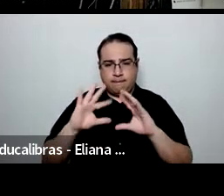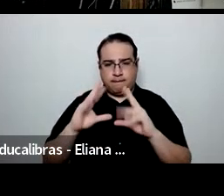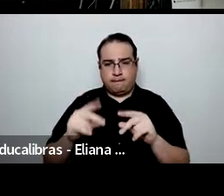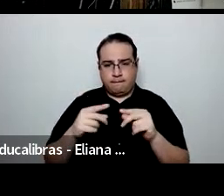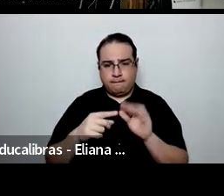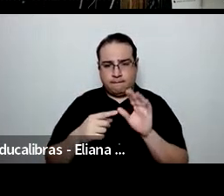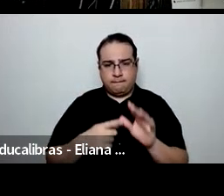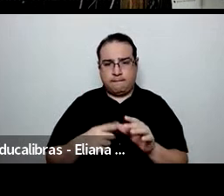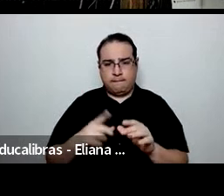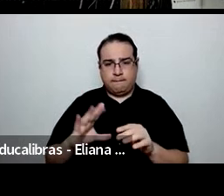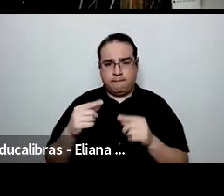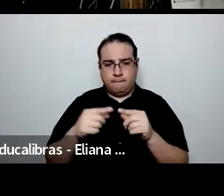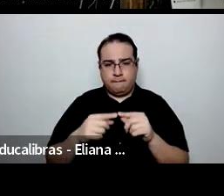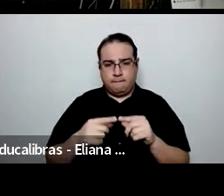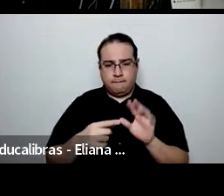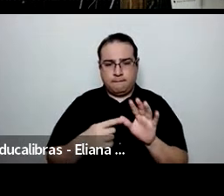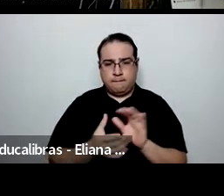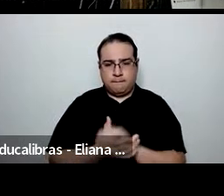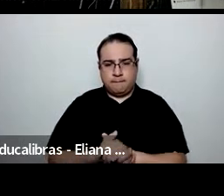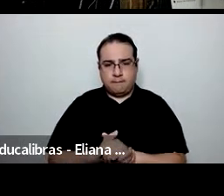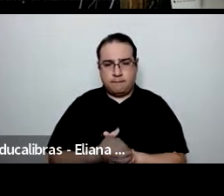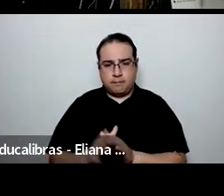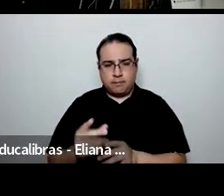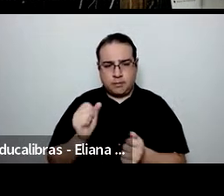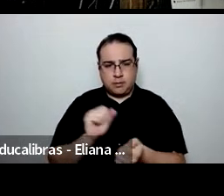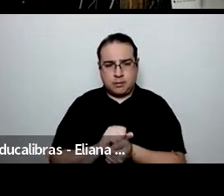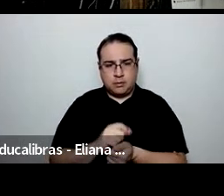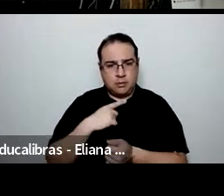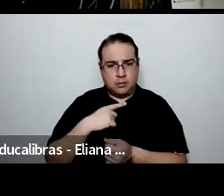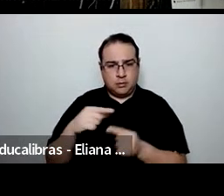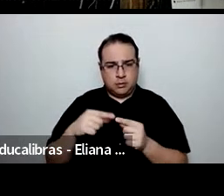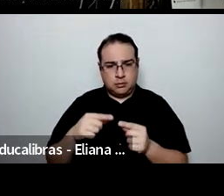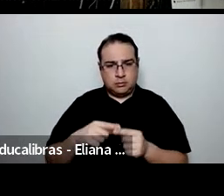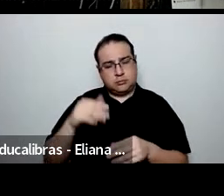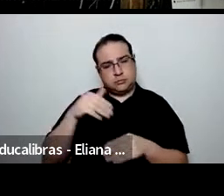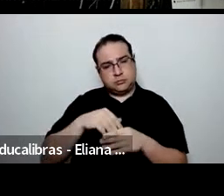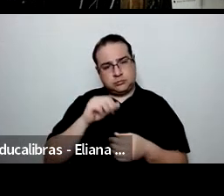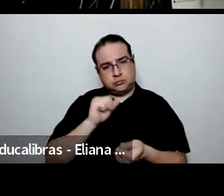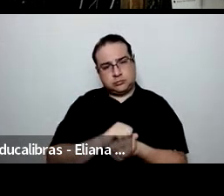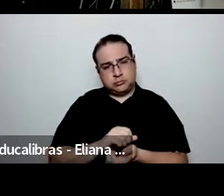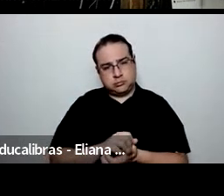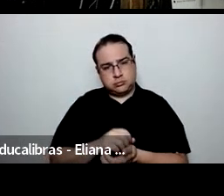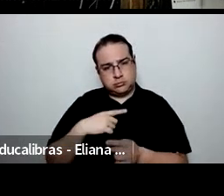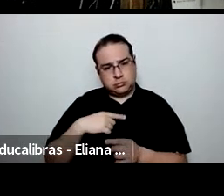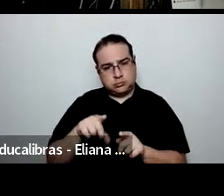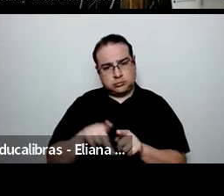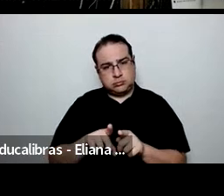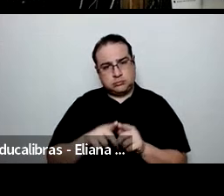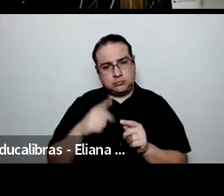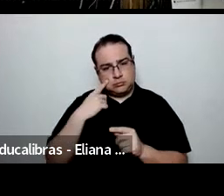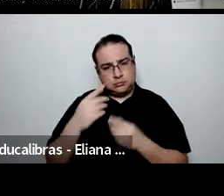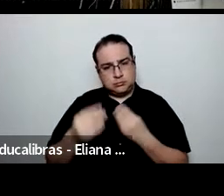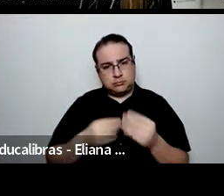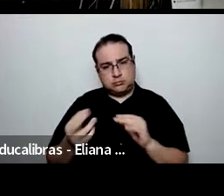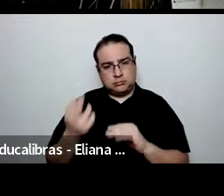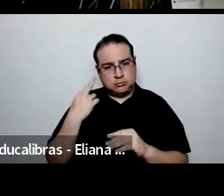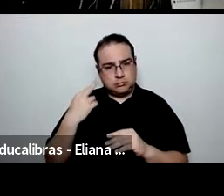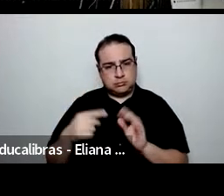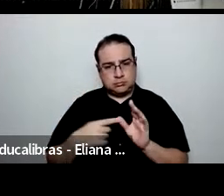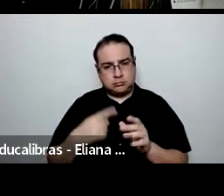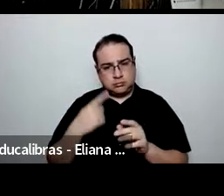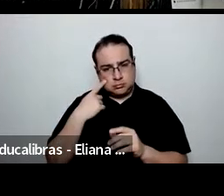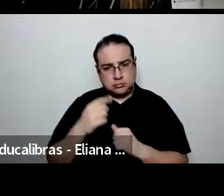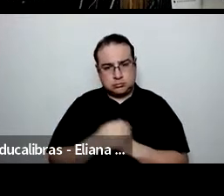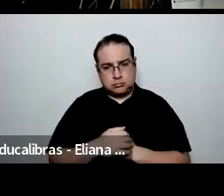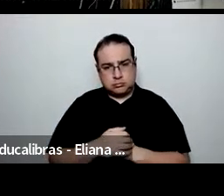aquela conduta foi capaz de ser refletida na eleição Mas deixou de verificar responsabilidades